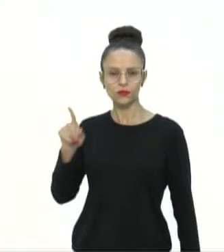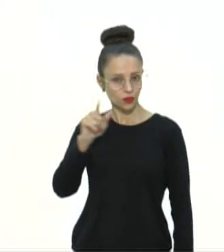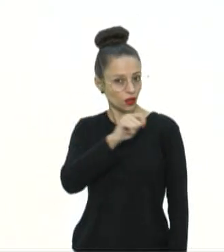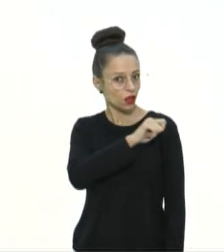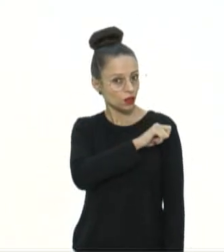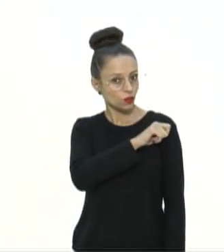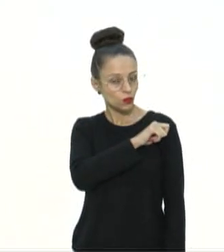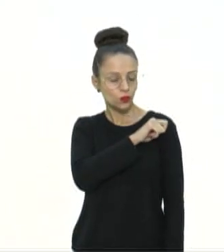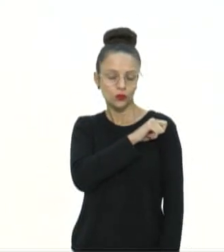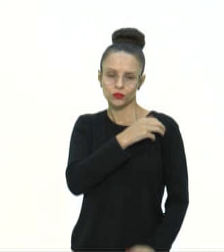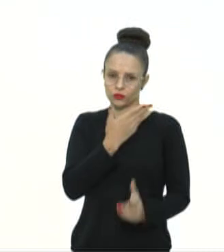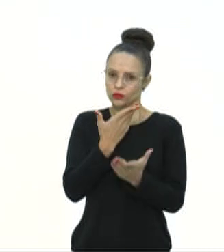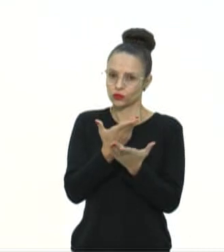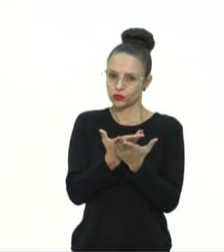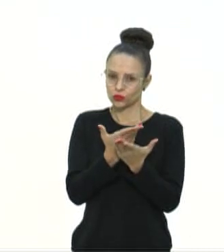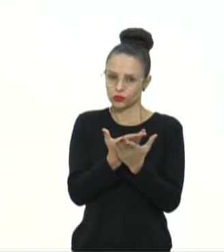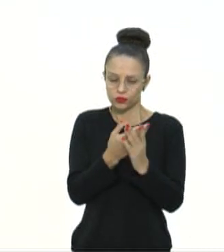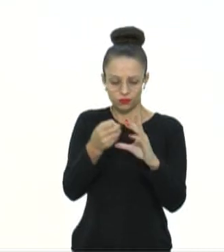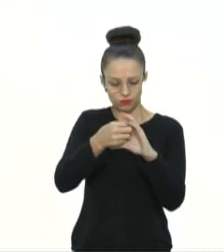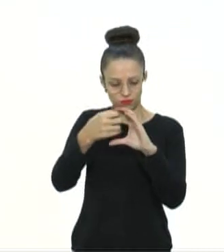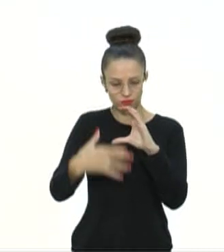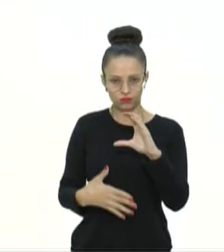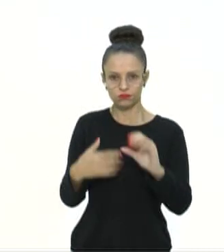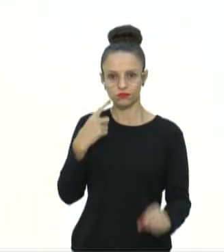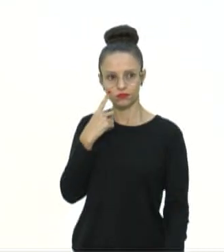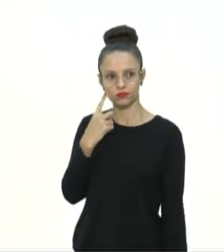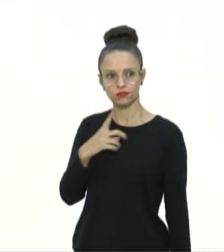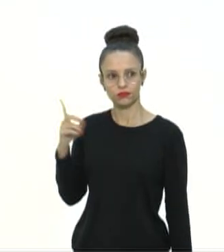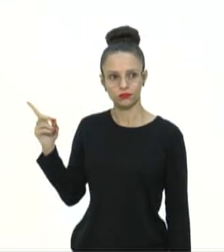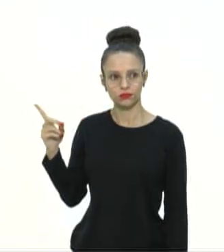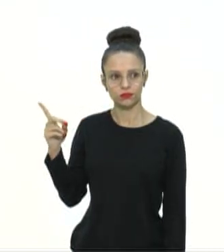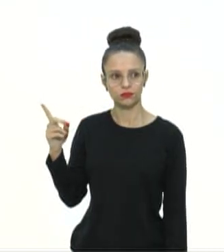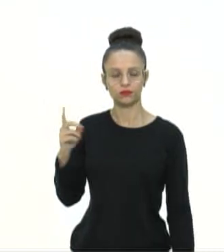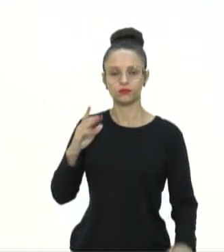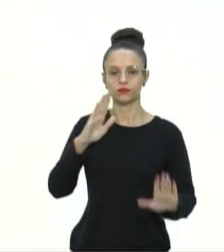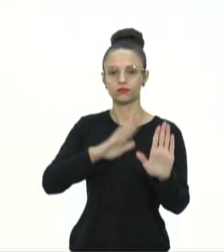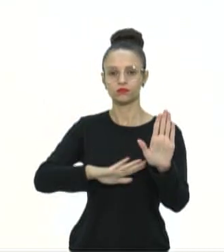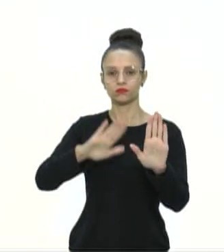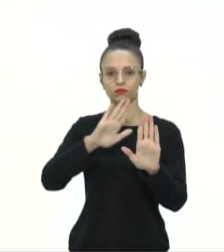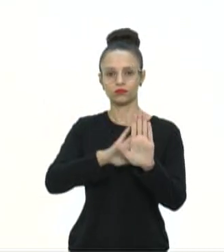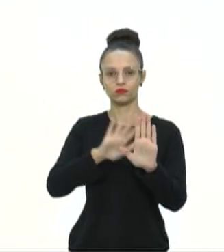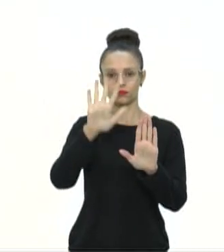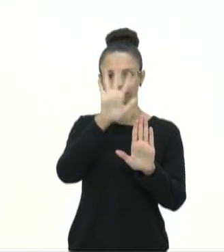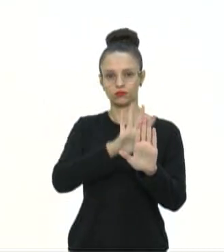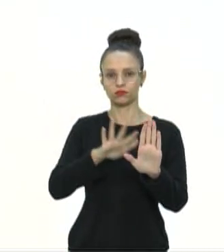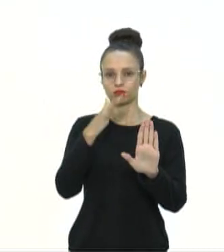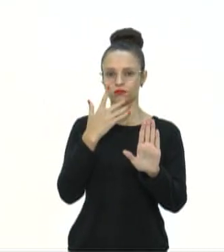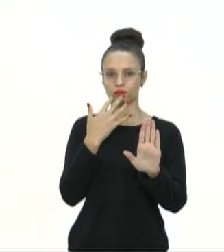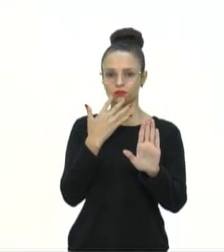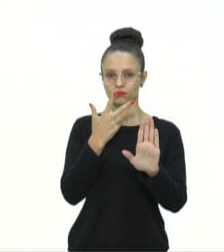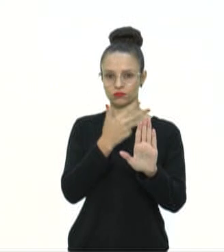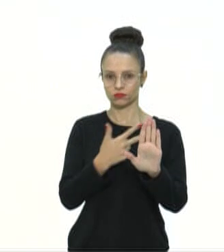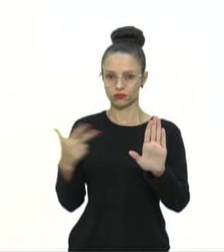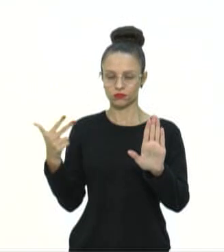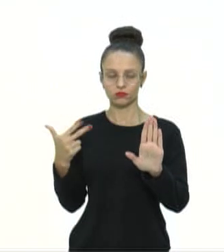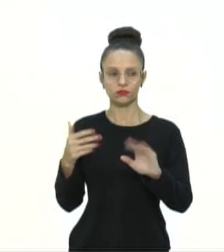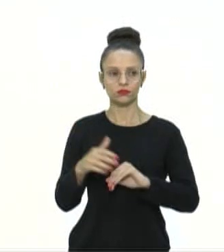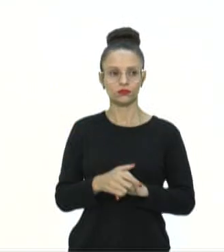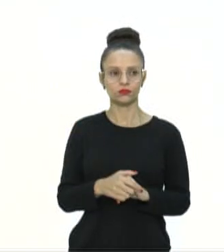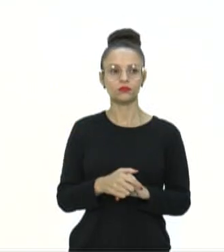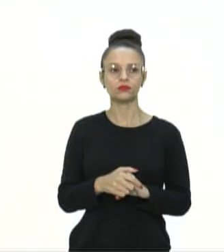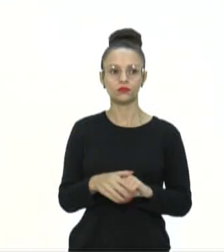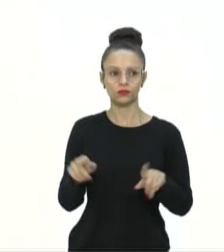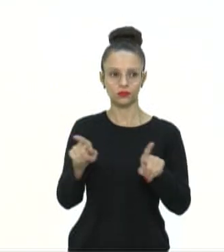aluno estudando essas características. Por trás vem um colorido, logo